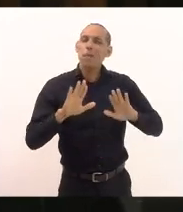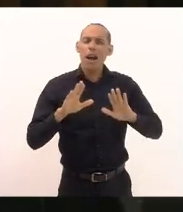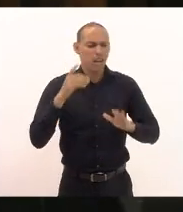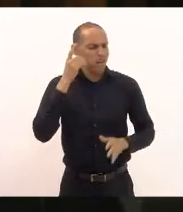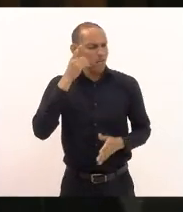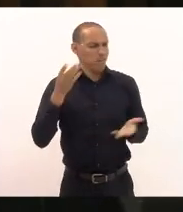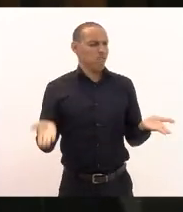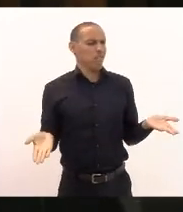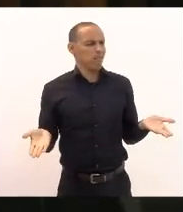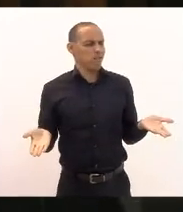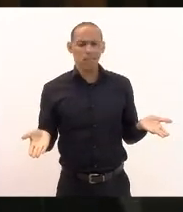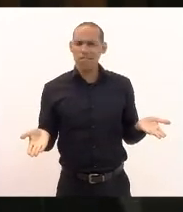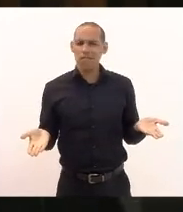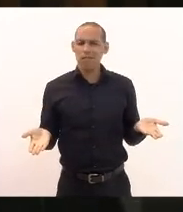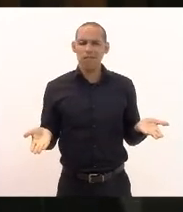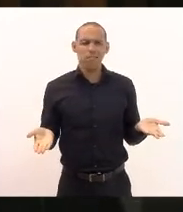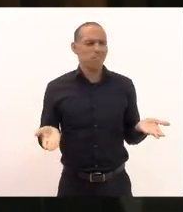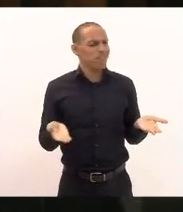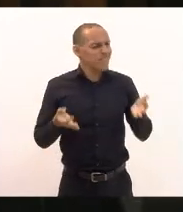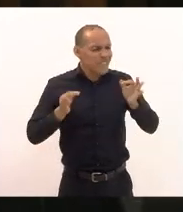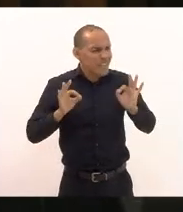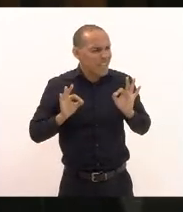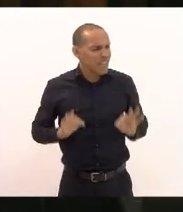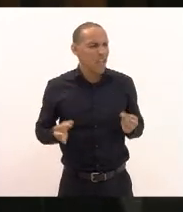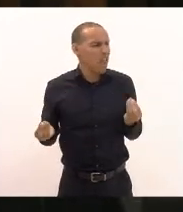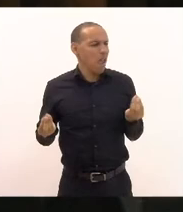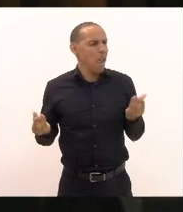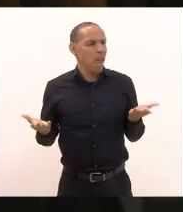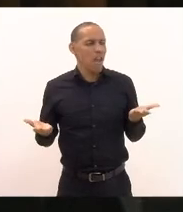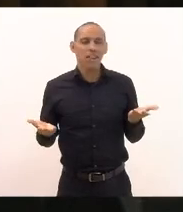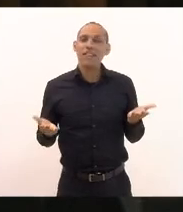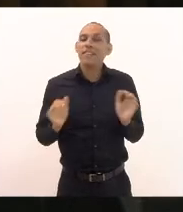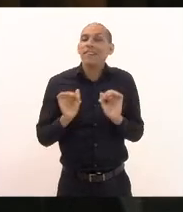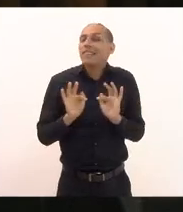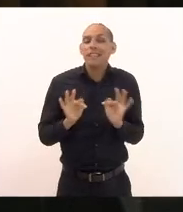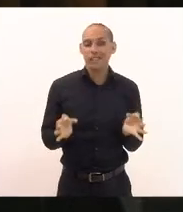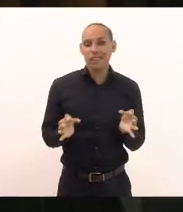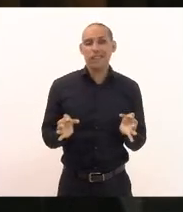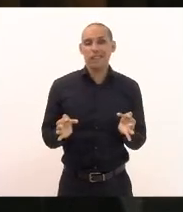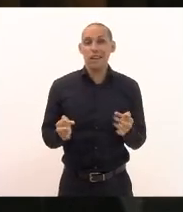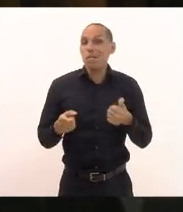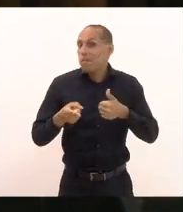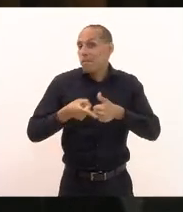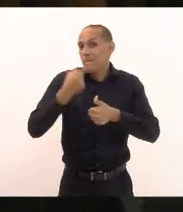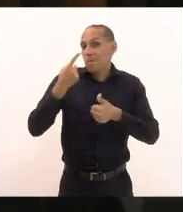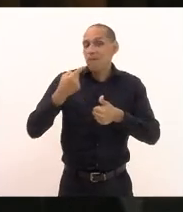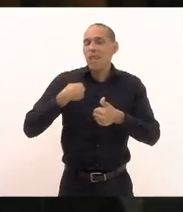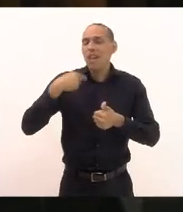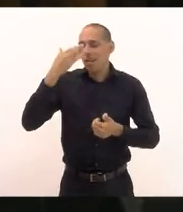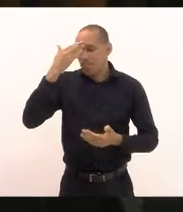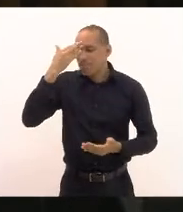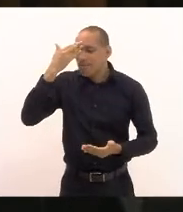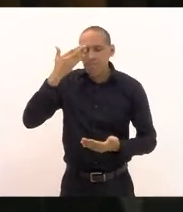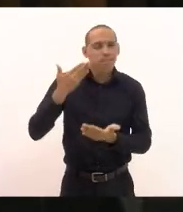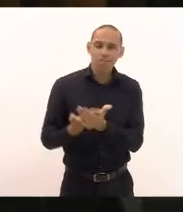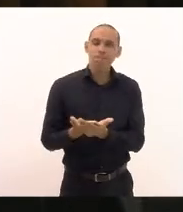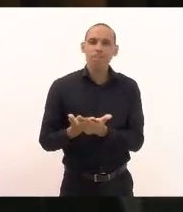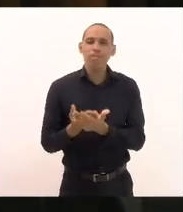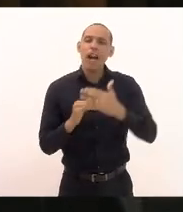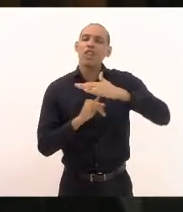deputado, como é que você tem certeza disso? É simples. Primeiro, porque eu acredito